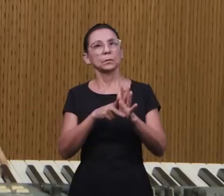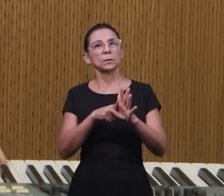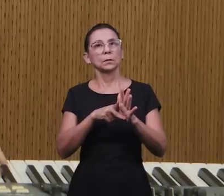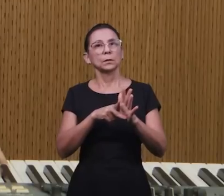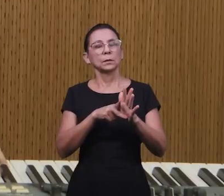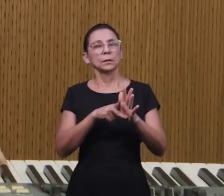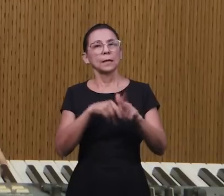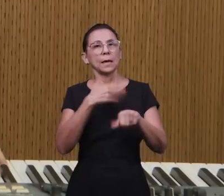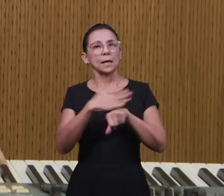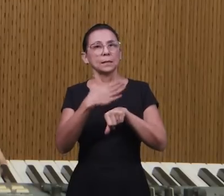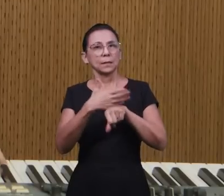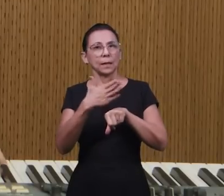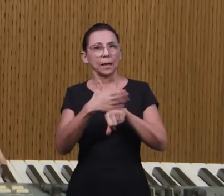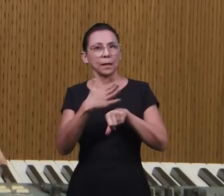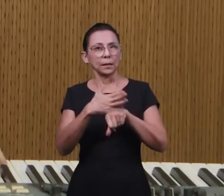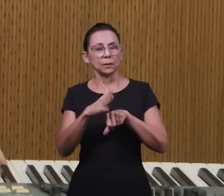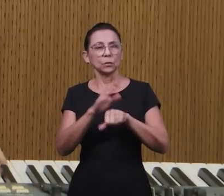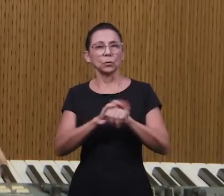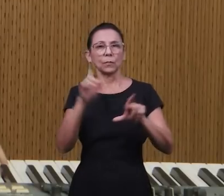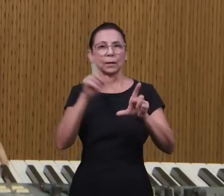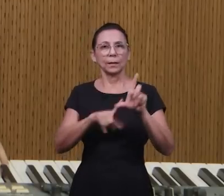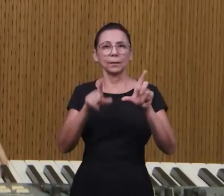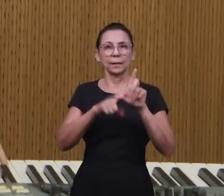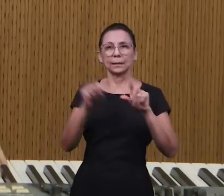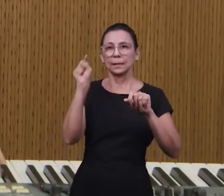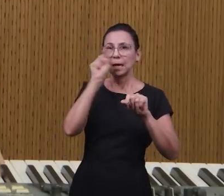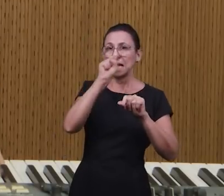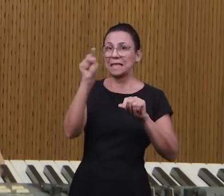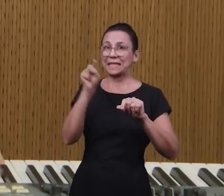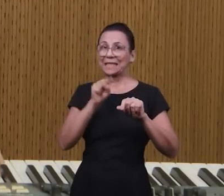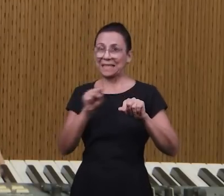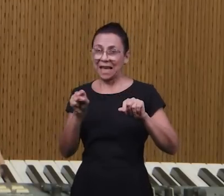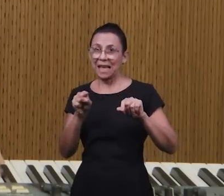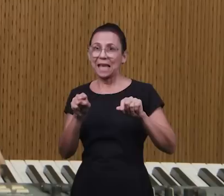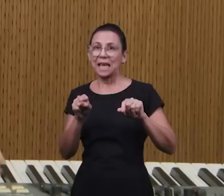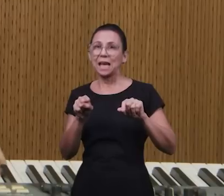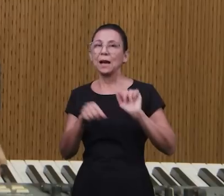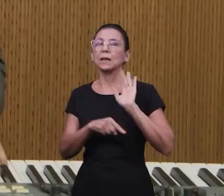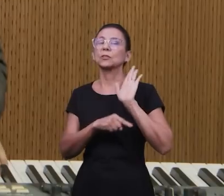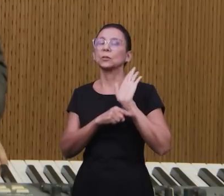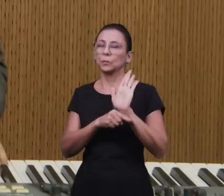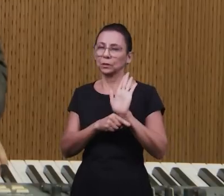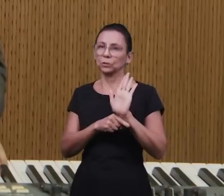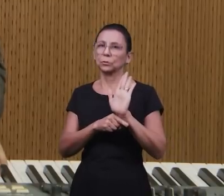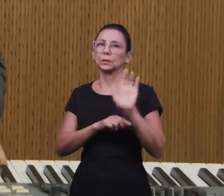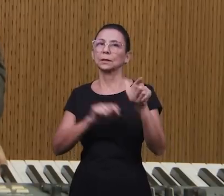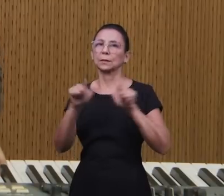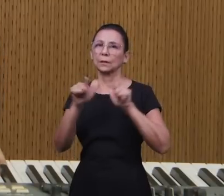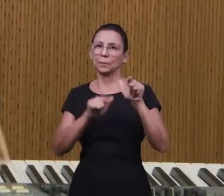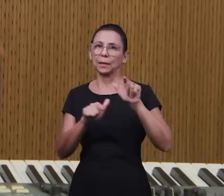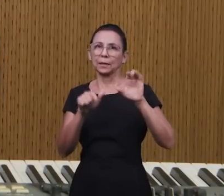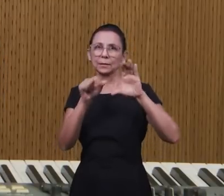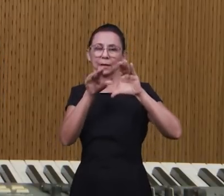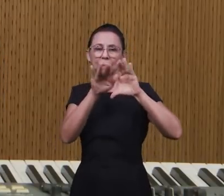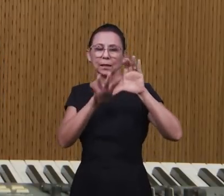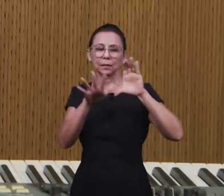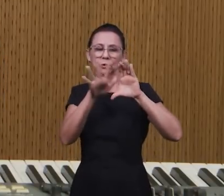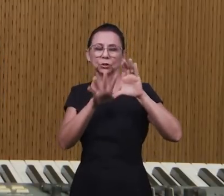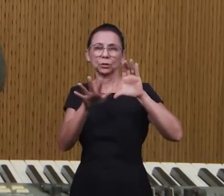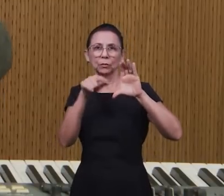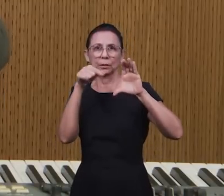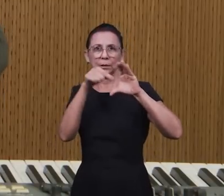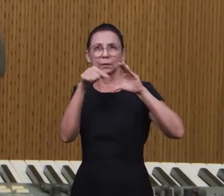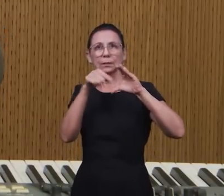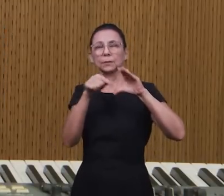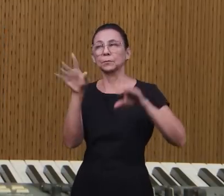a consoante Z, já nos ajuda a trabalhar essa região das pregas vocais. E agora eu quero que a gente faça, por